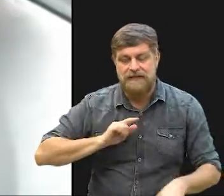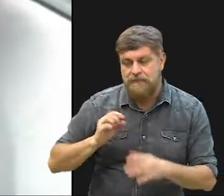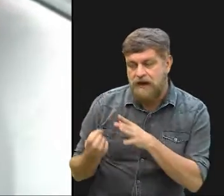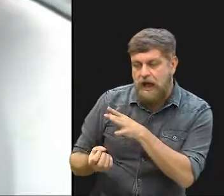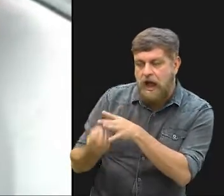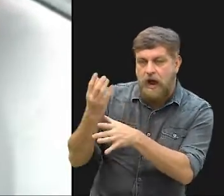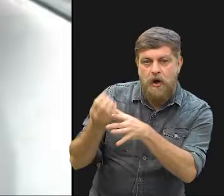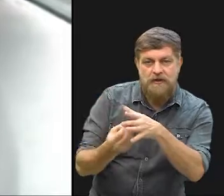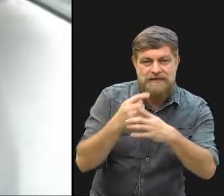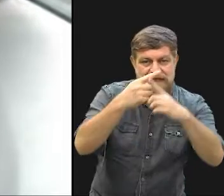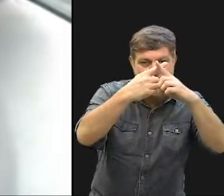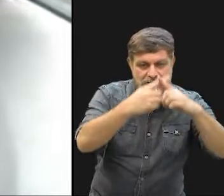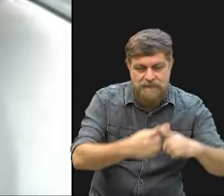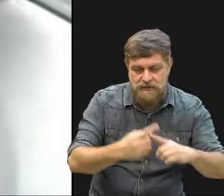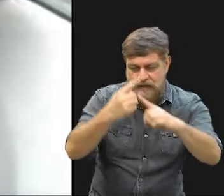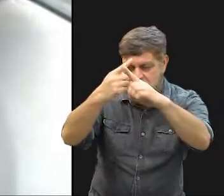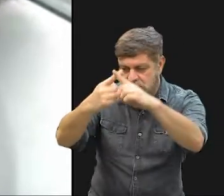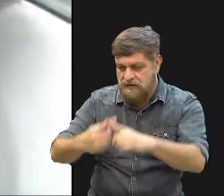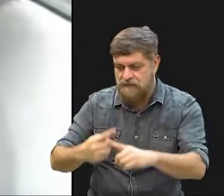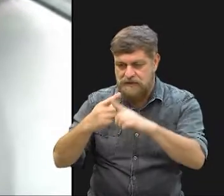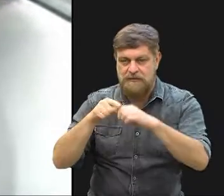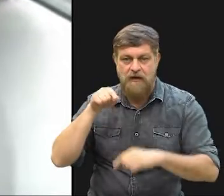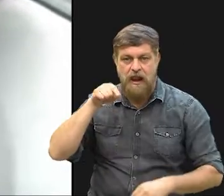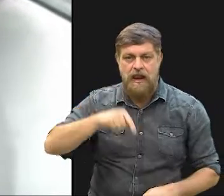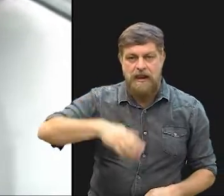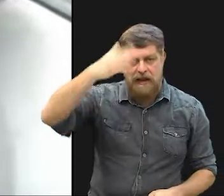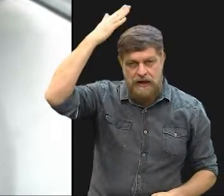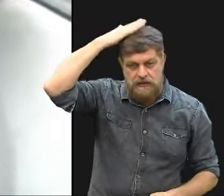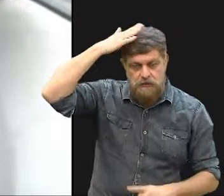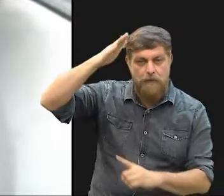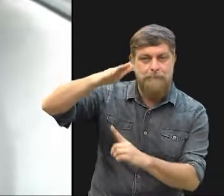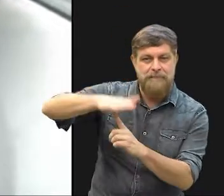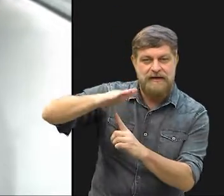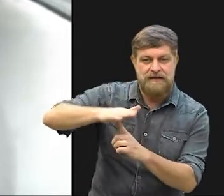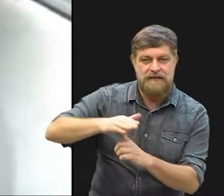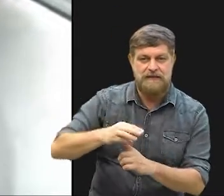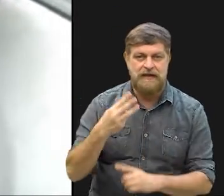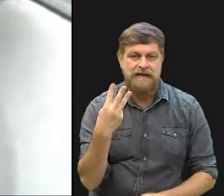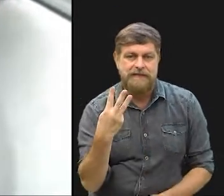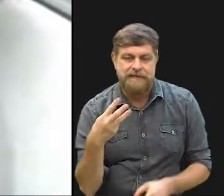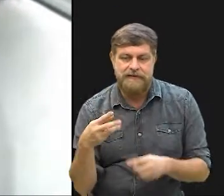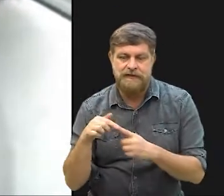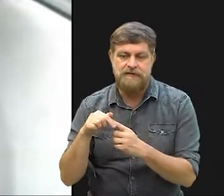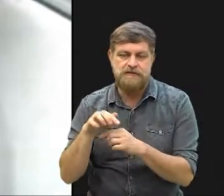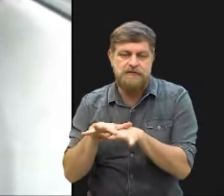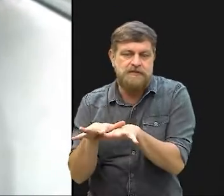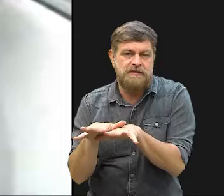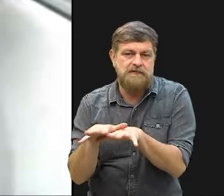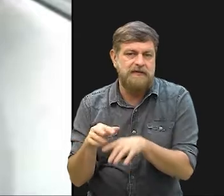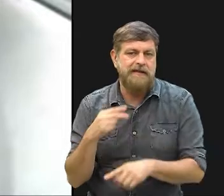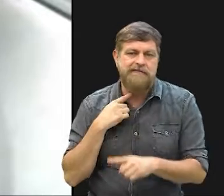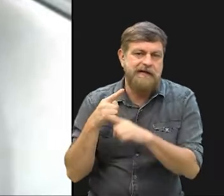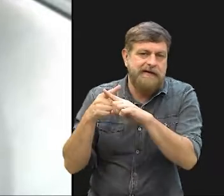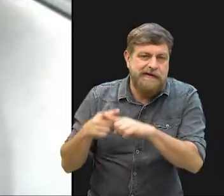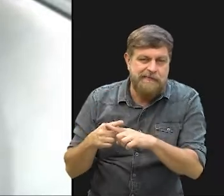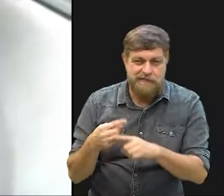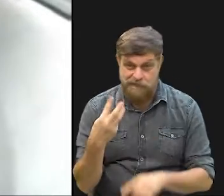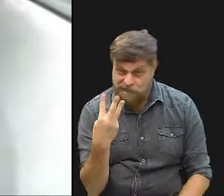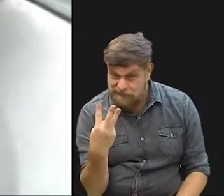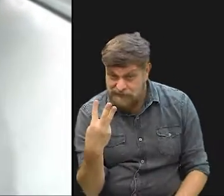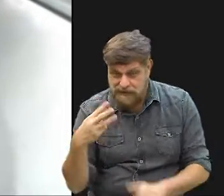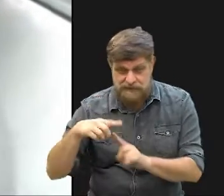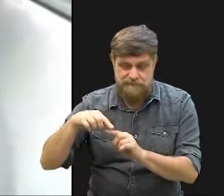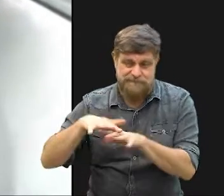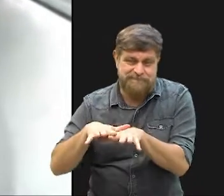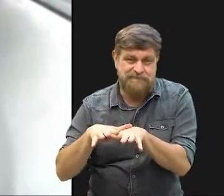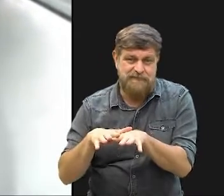aconteça mais campeonato, e não como está acontecendo lá no Paraná, um campeonato paranaense com 3 equipes. Isso é inviável, não tem